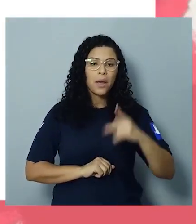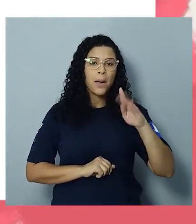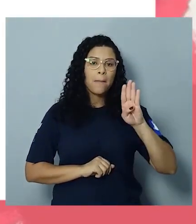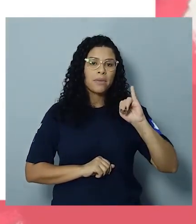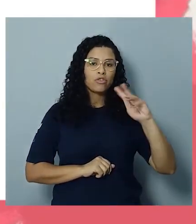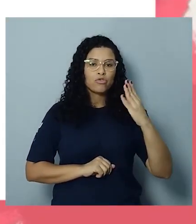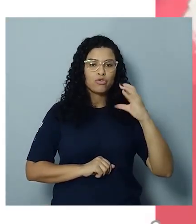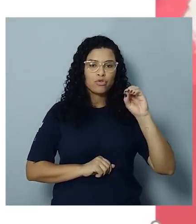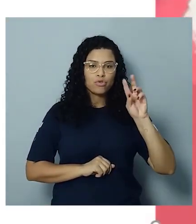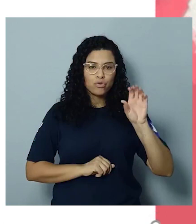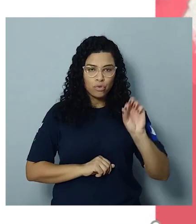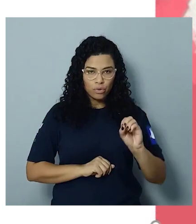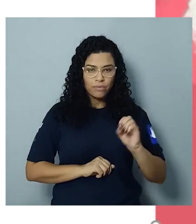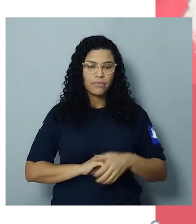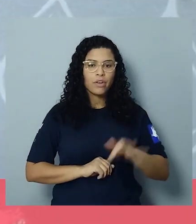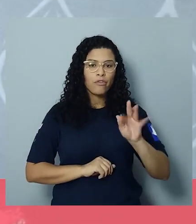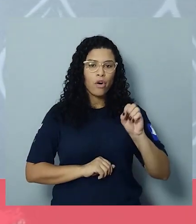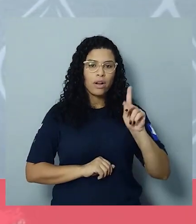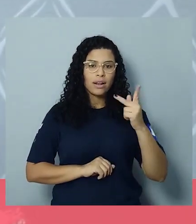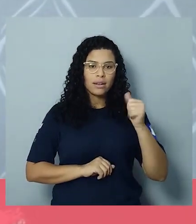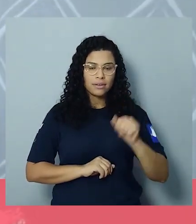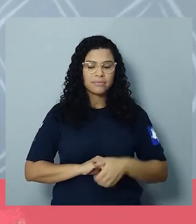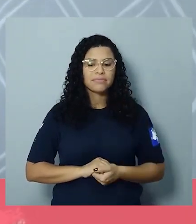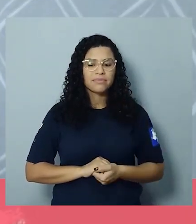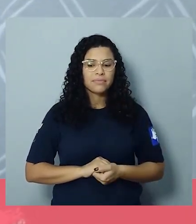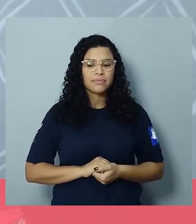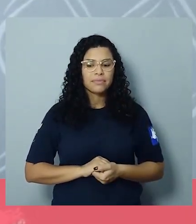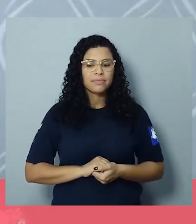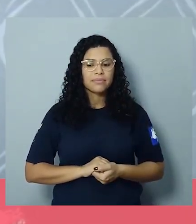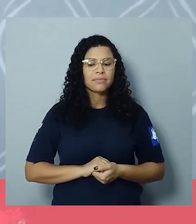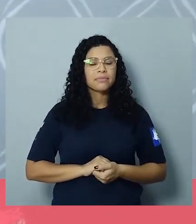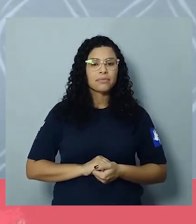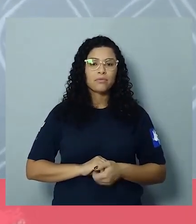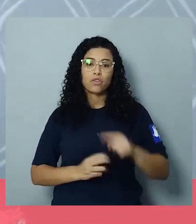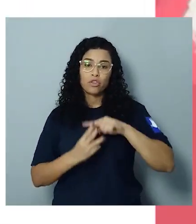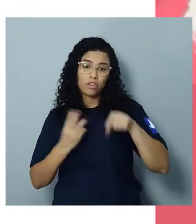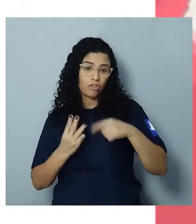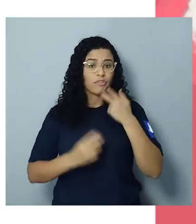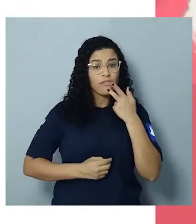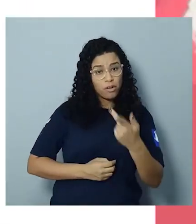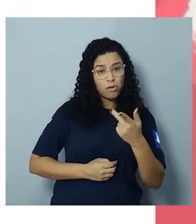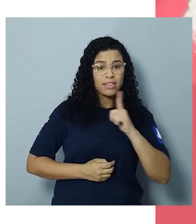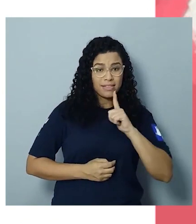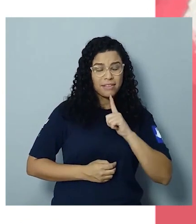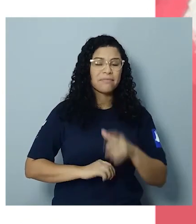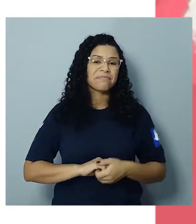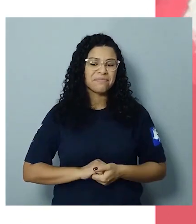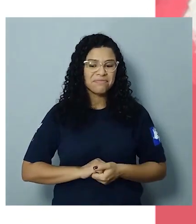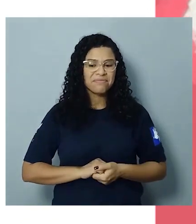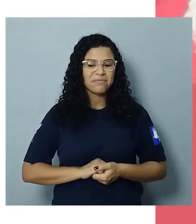bicho-folha mesma minhoca bicho-pau e bicho-folha o Heitor